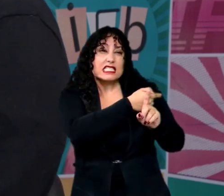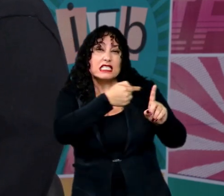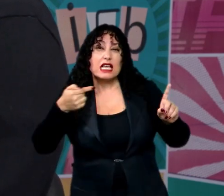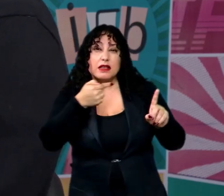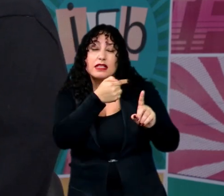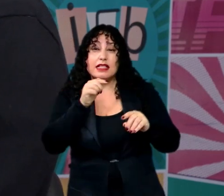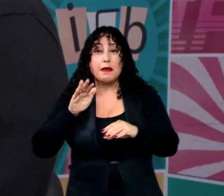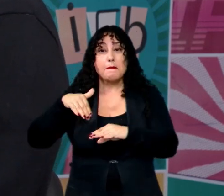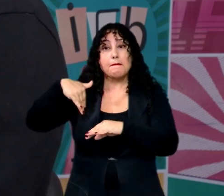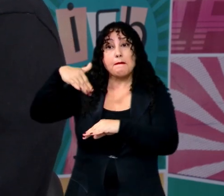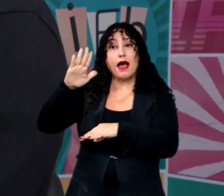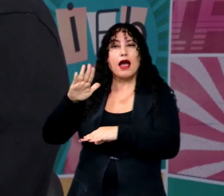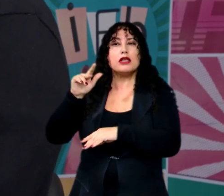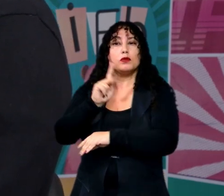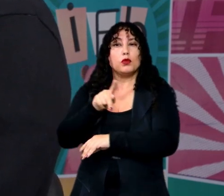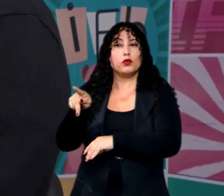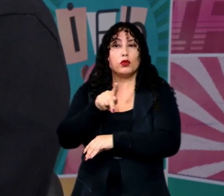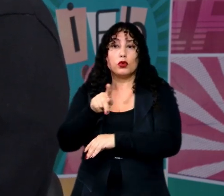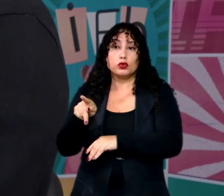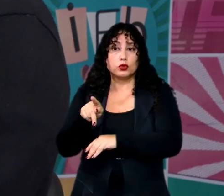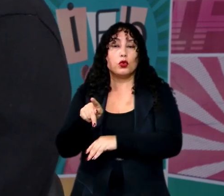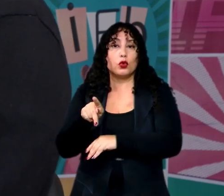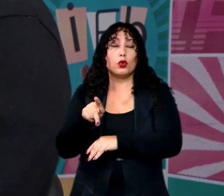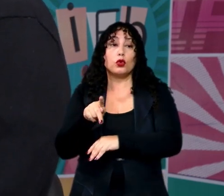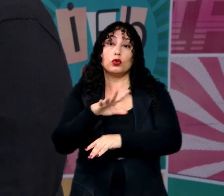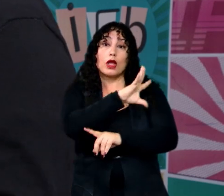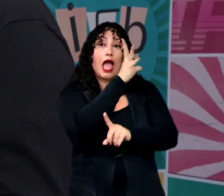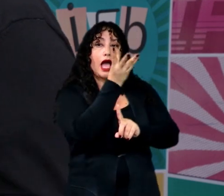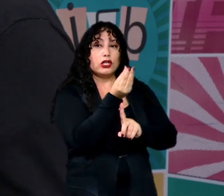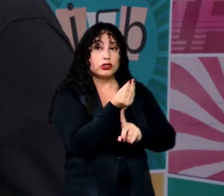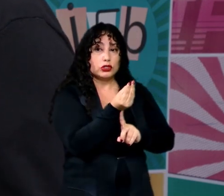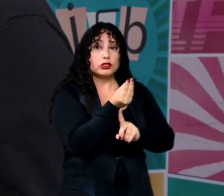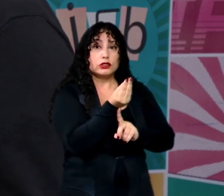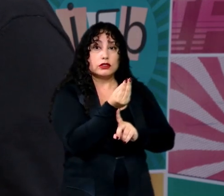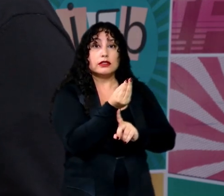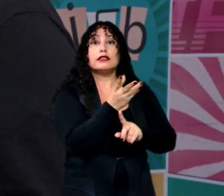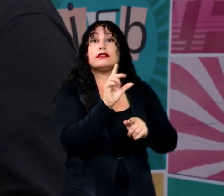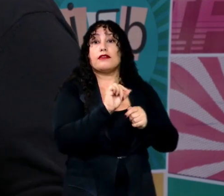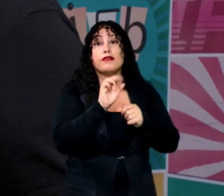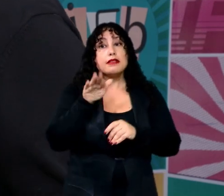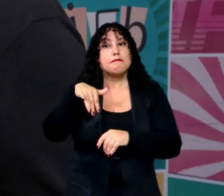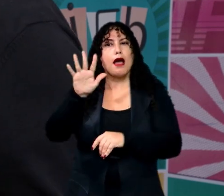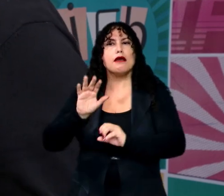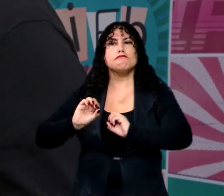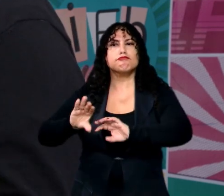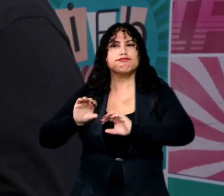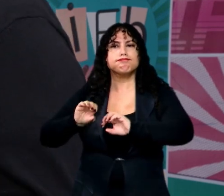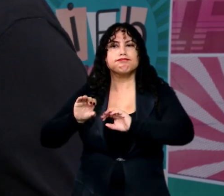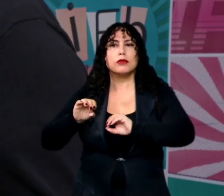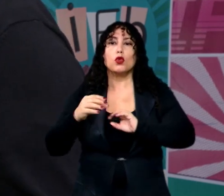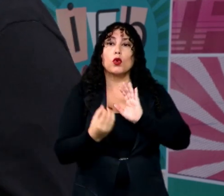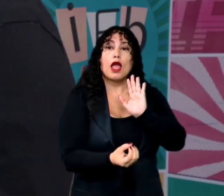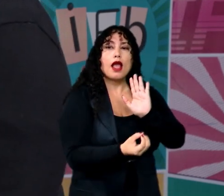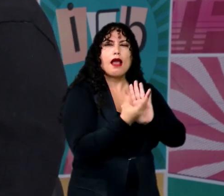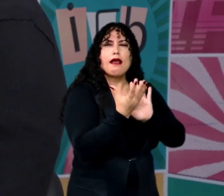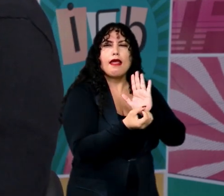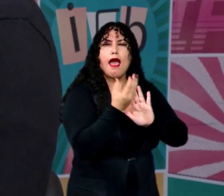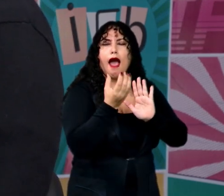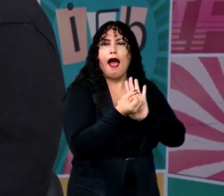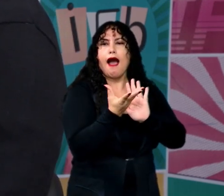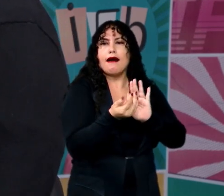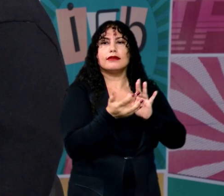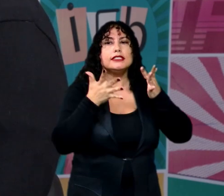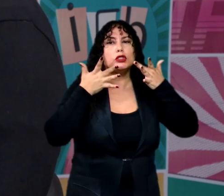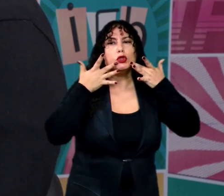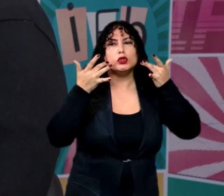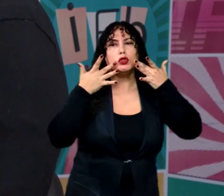mais professor, você acaba virando mais professor do que artista. Você faz mais isso do que criação cênica.